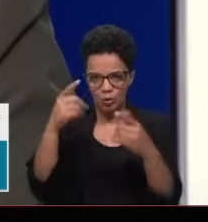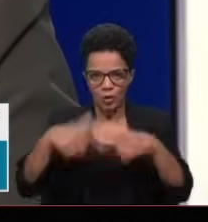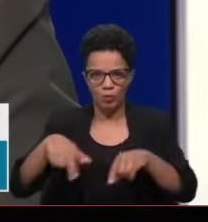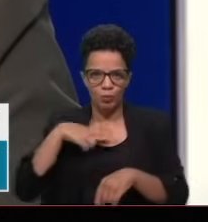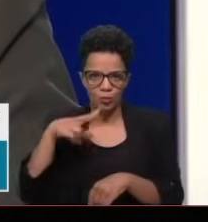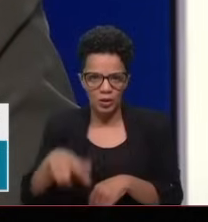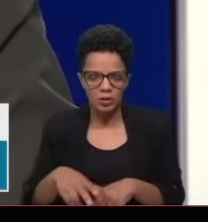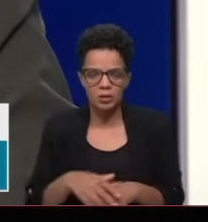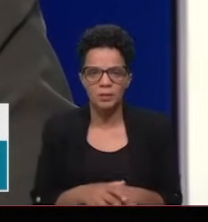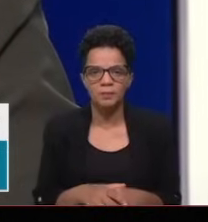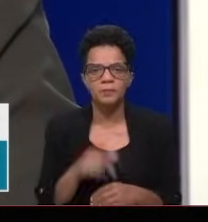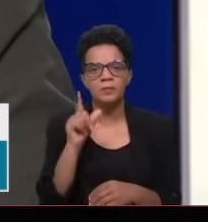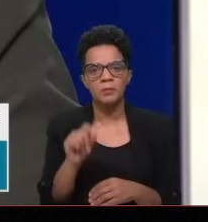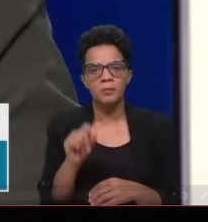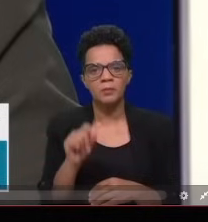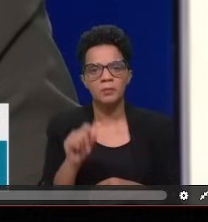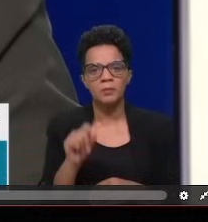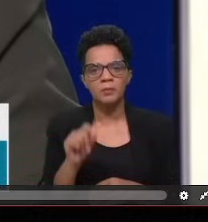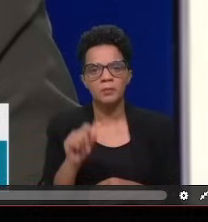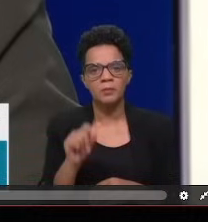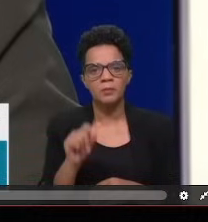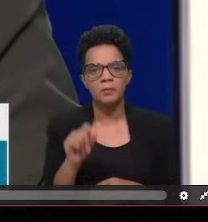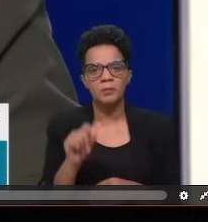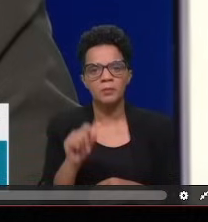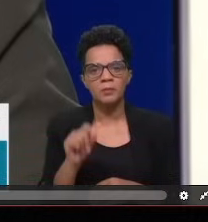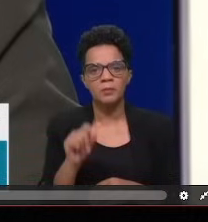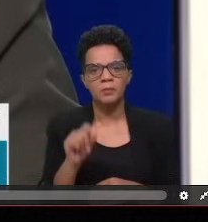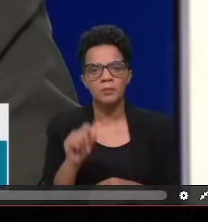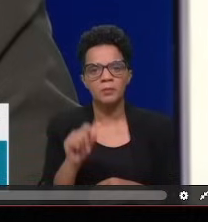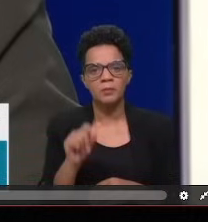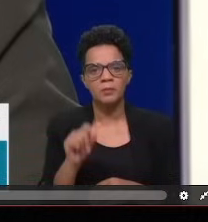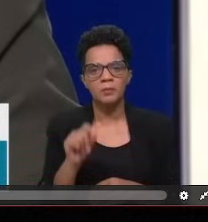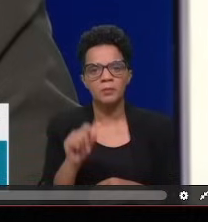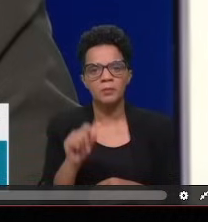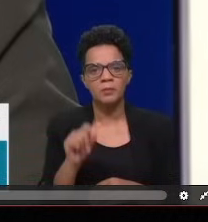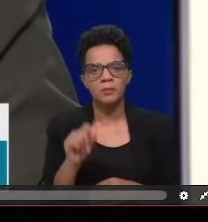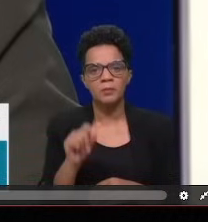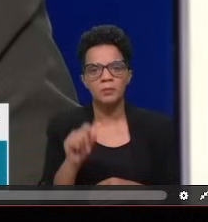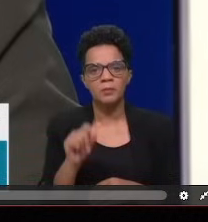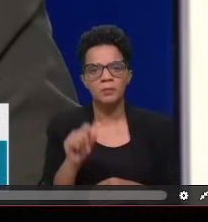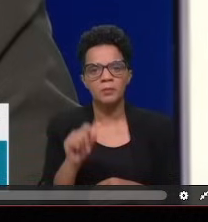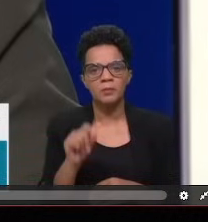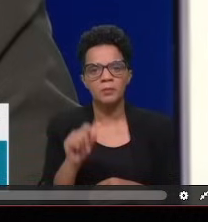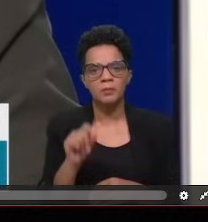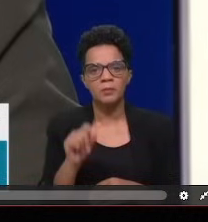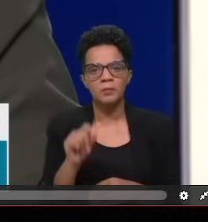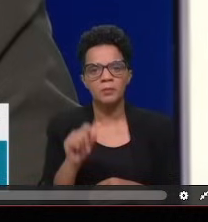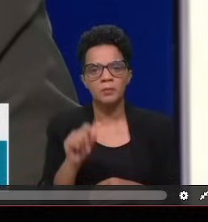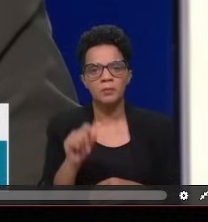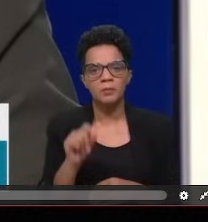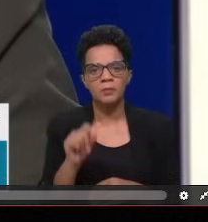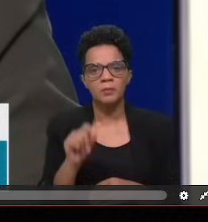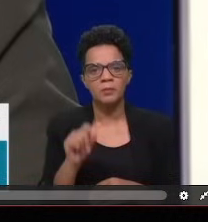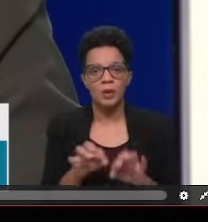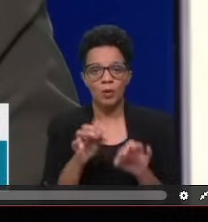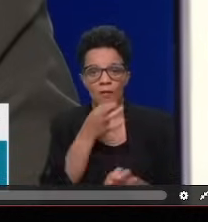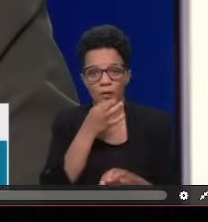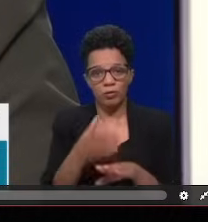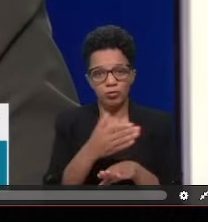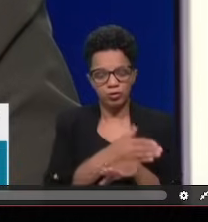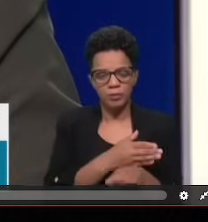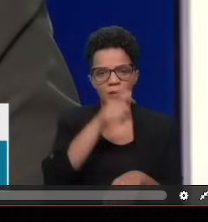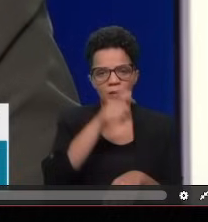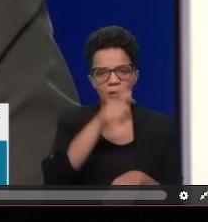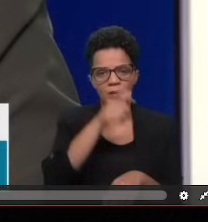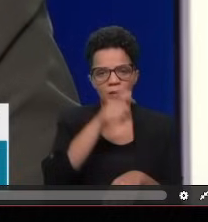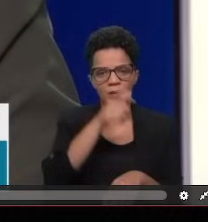nestas como est falar coloc só tipo não digas tu coloca a fonte que estás onde foste retirar esses dados